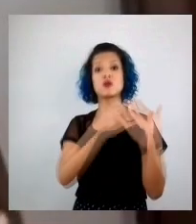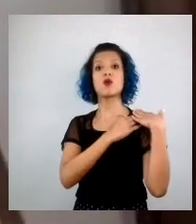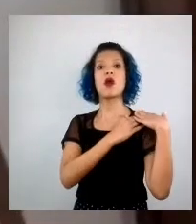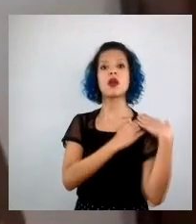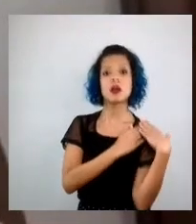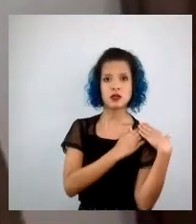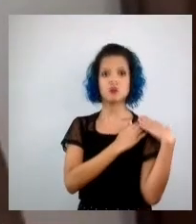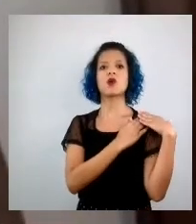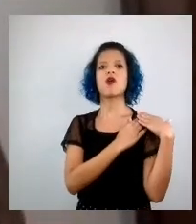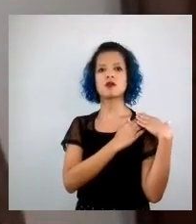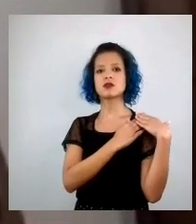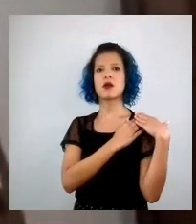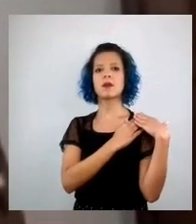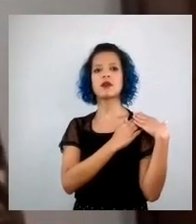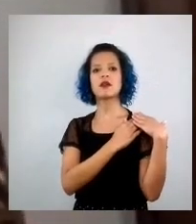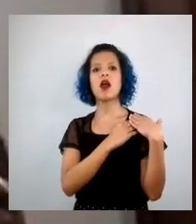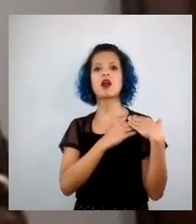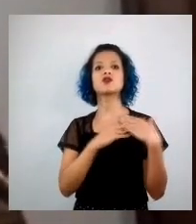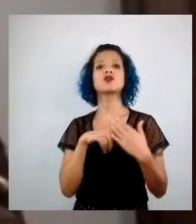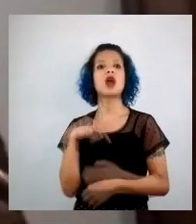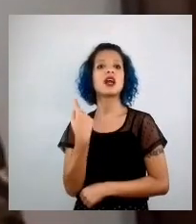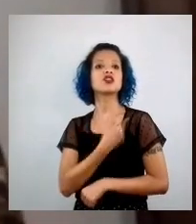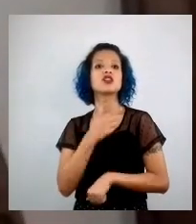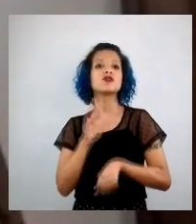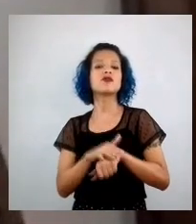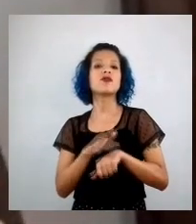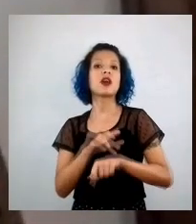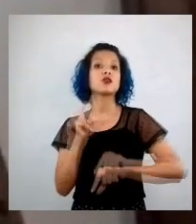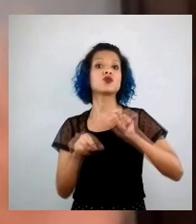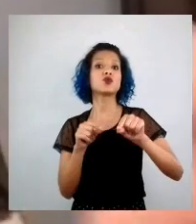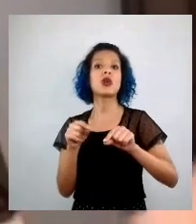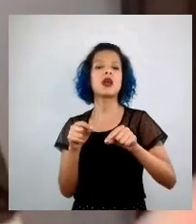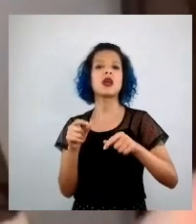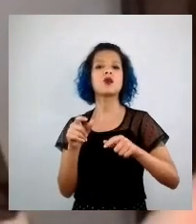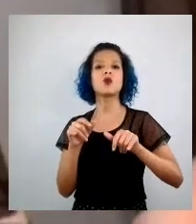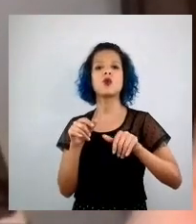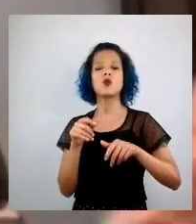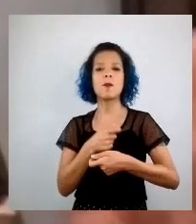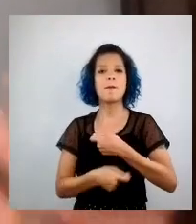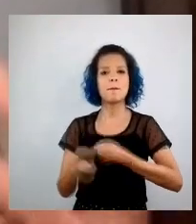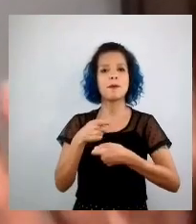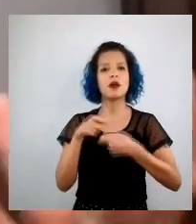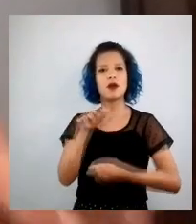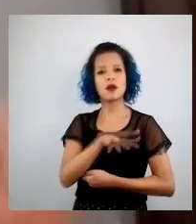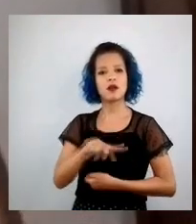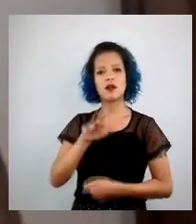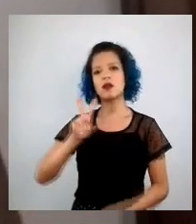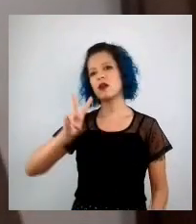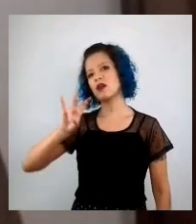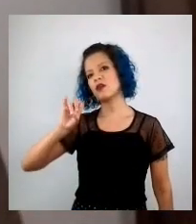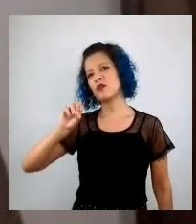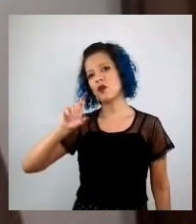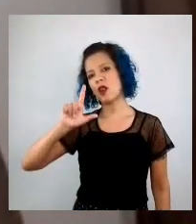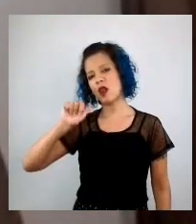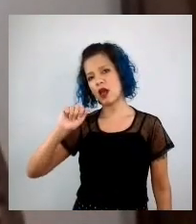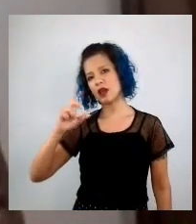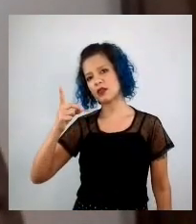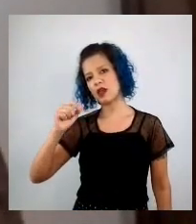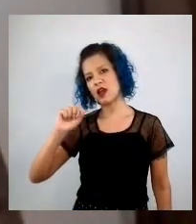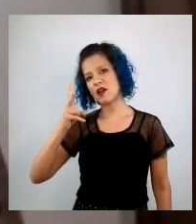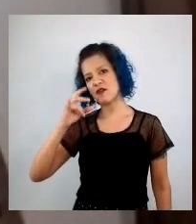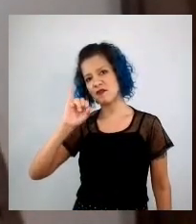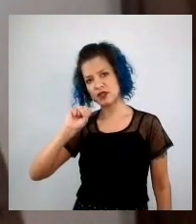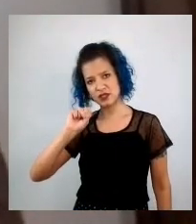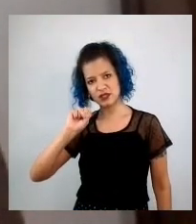esse mercado de trabalho. Então, eu acho fundamental quando a gente diz que Viola Davis também, né, trouxe sobre eu só posso ganhar